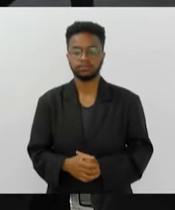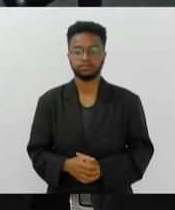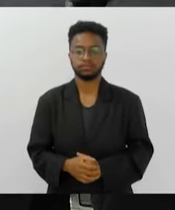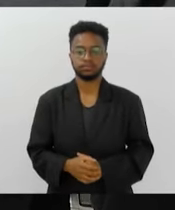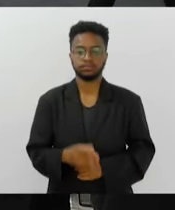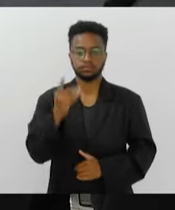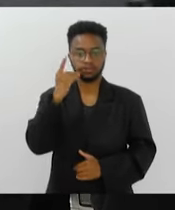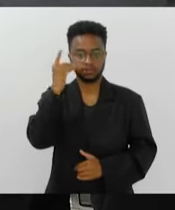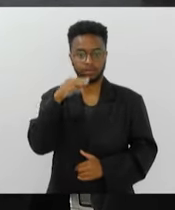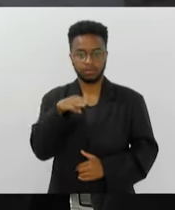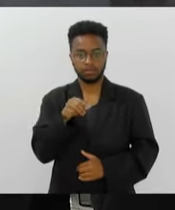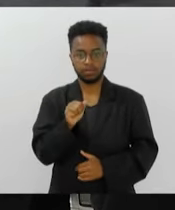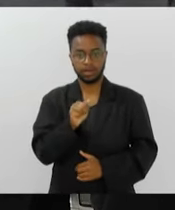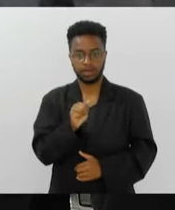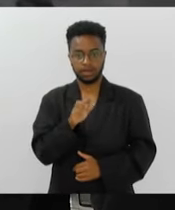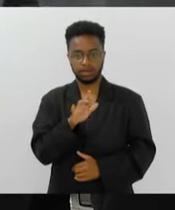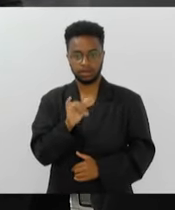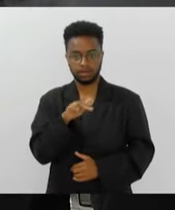deputada